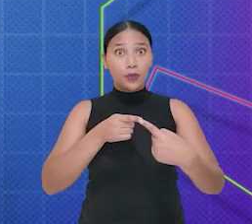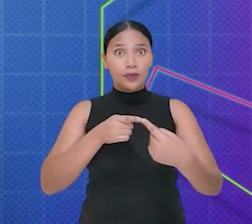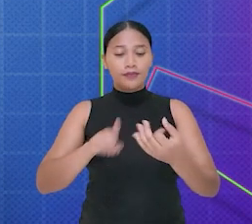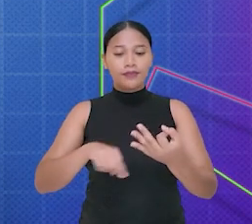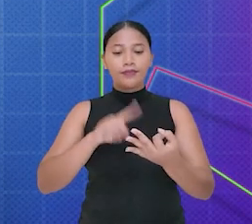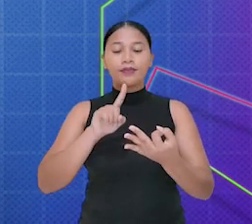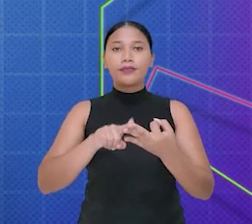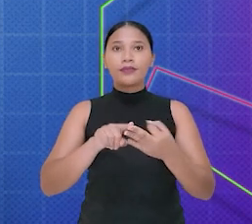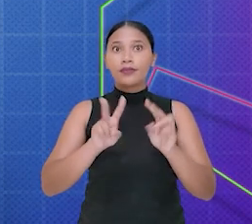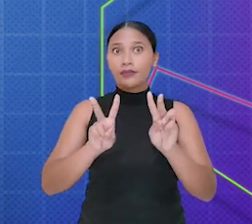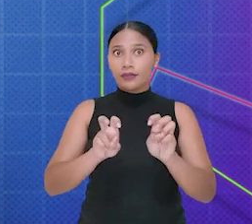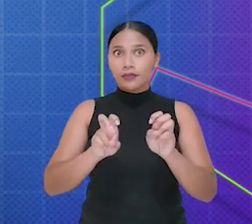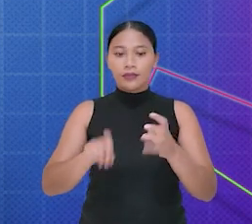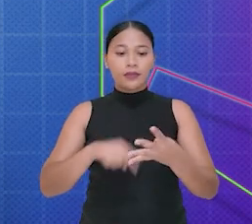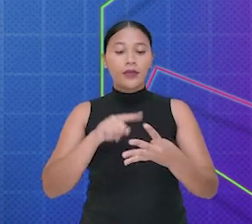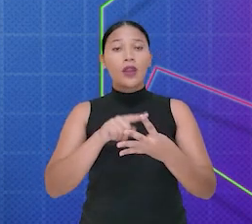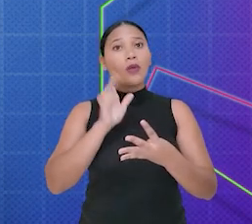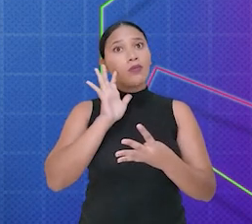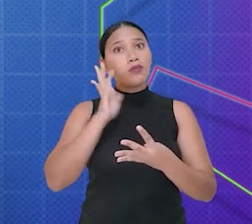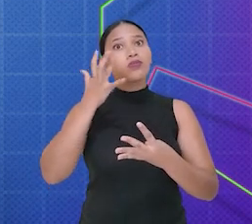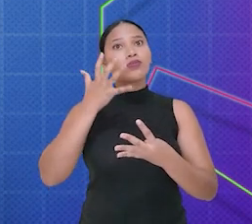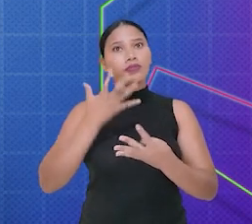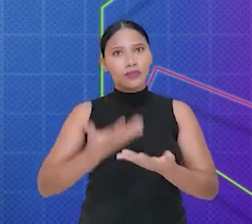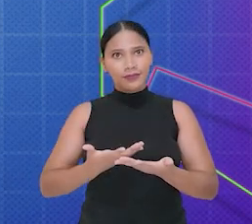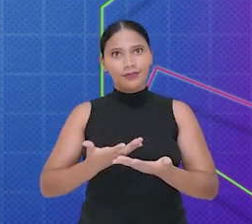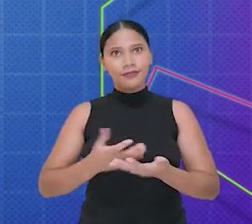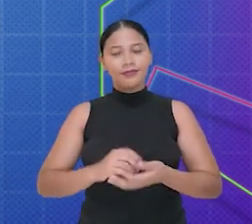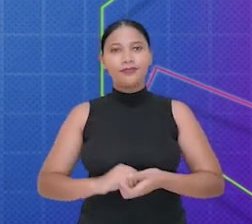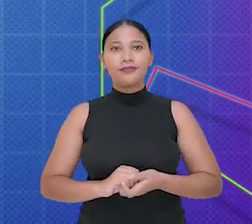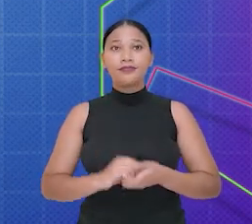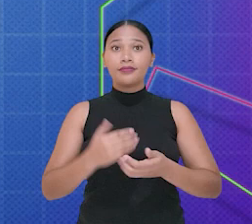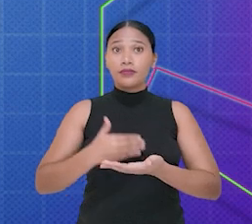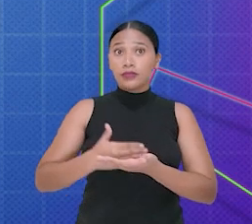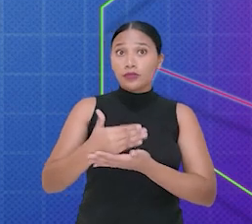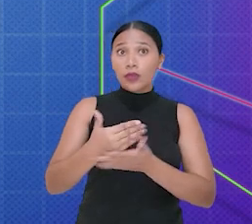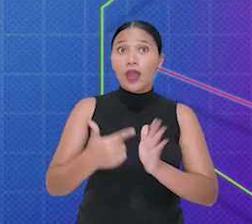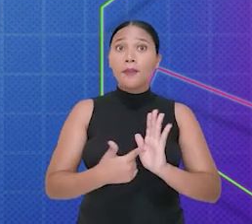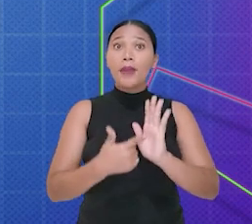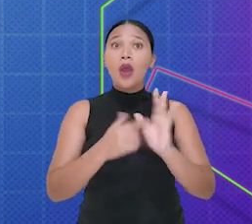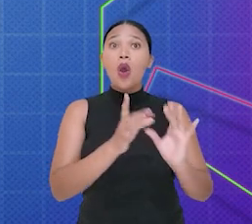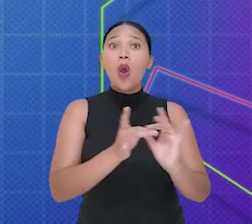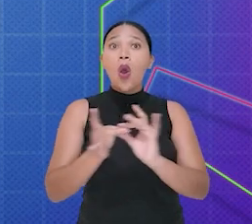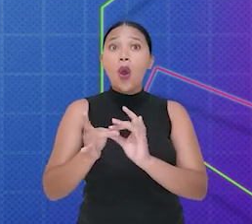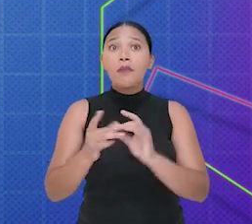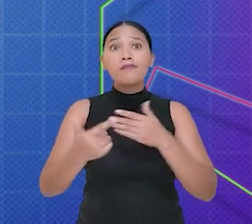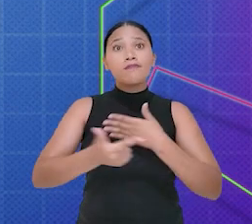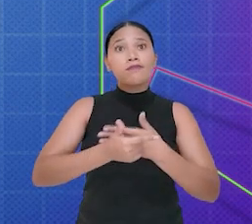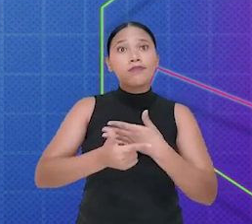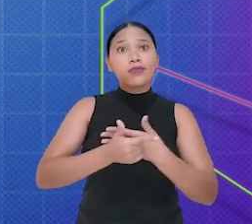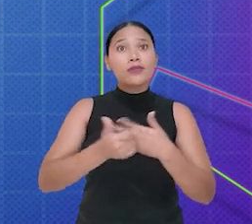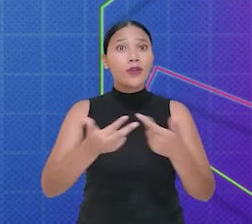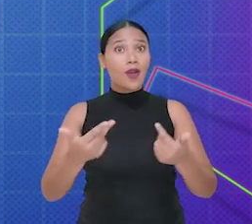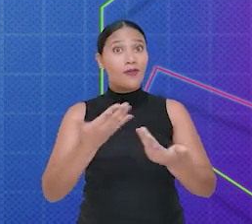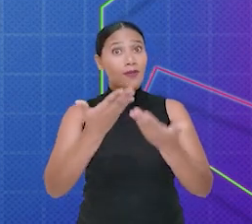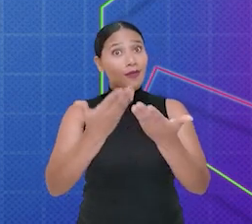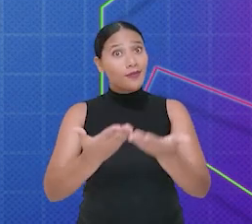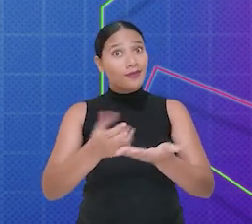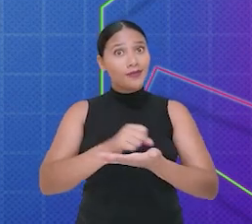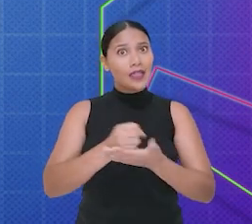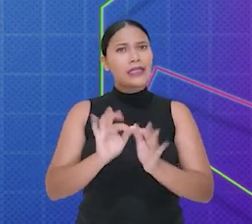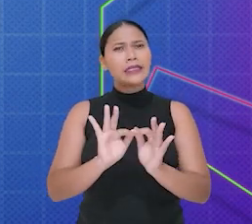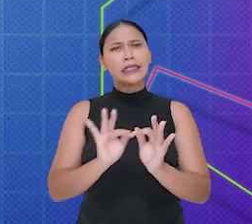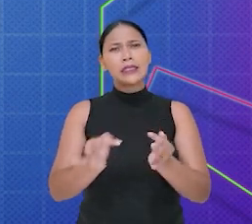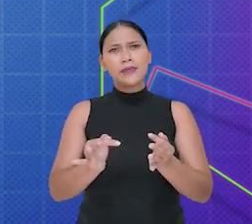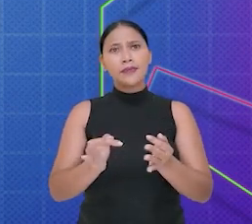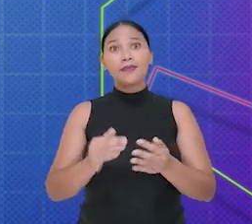conflito, clímax e resolução. Na introdução, apresentamos o contexto da história e os personagens ao jogador, algo